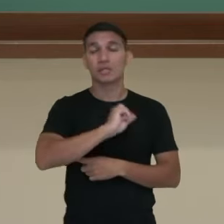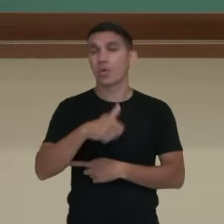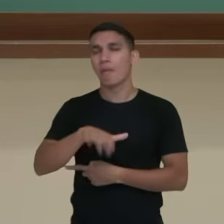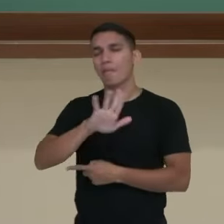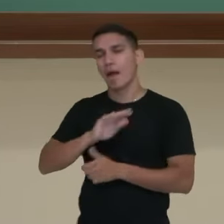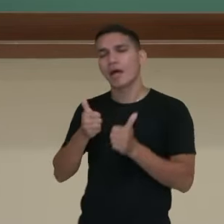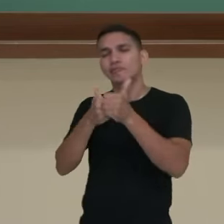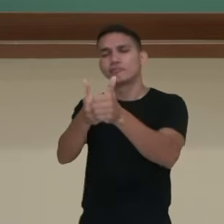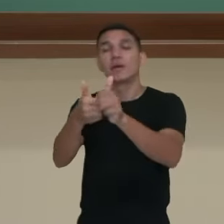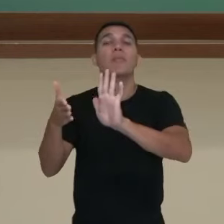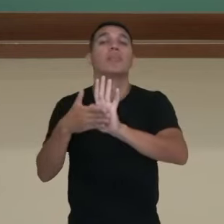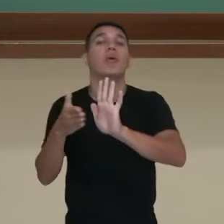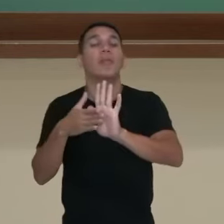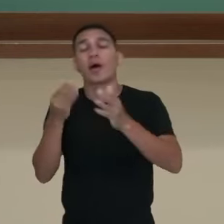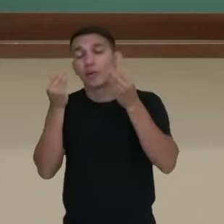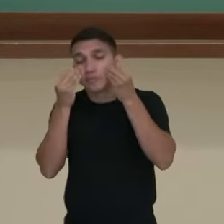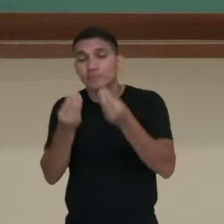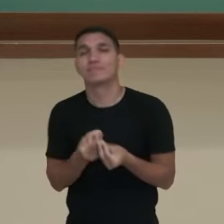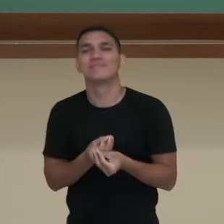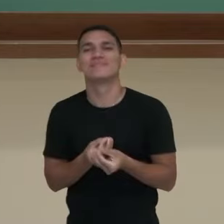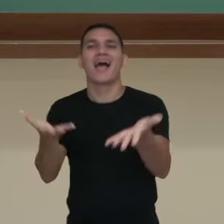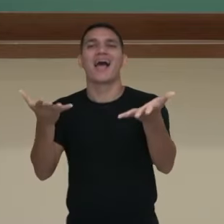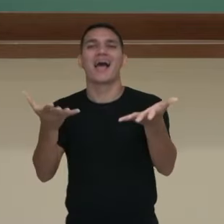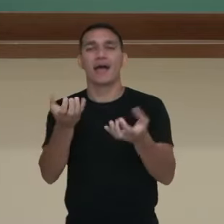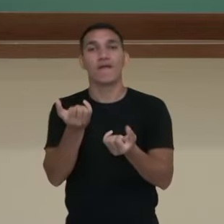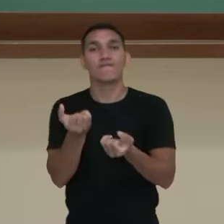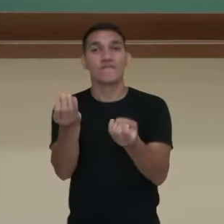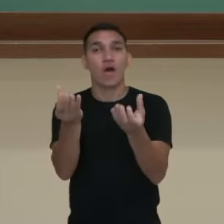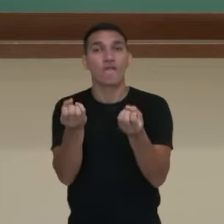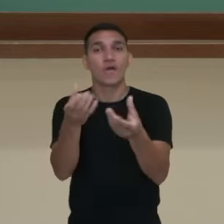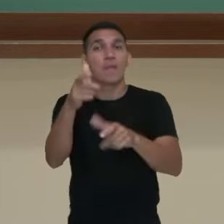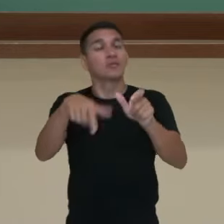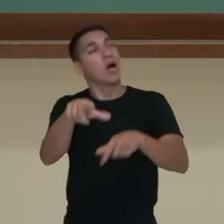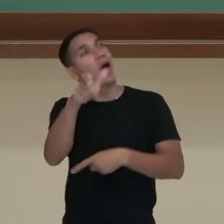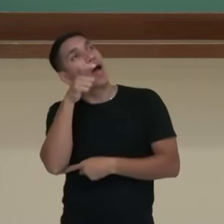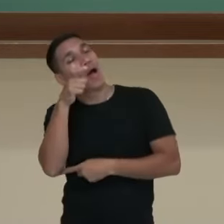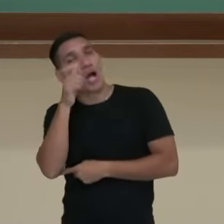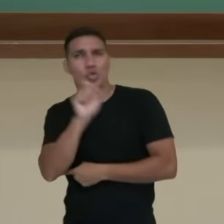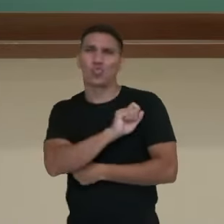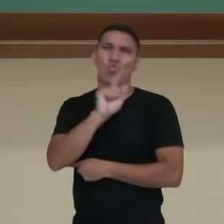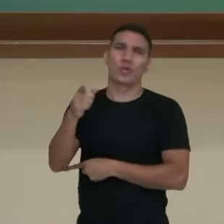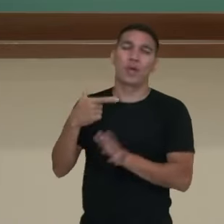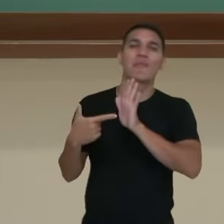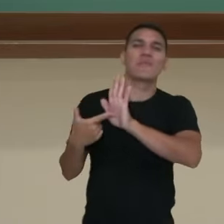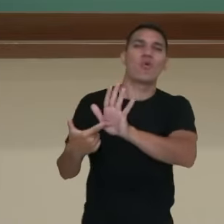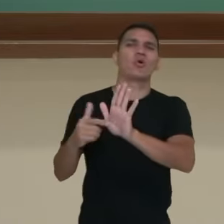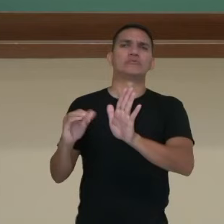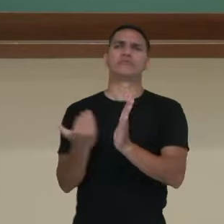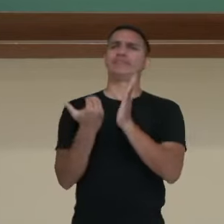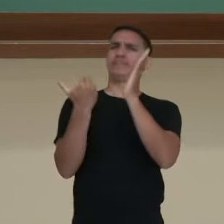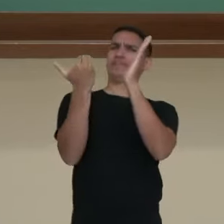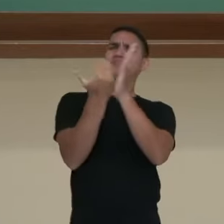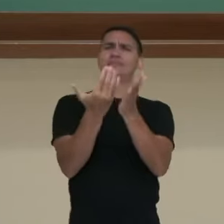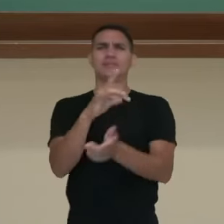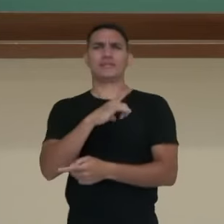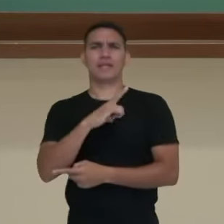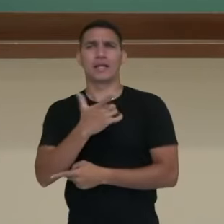em transmitir uma mensagem para quem está assistindo do que mostrar um grande